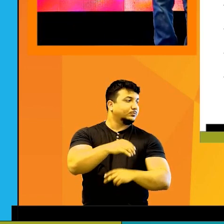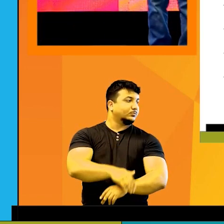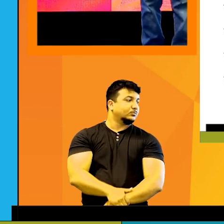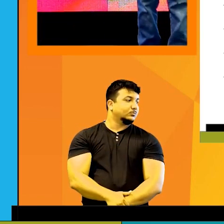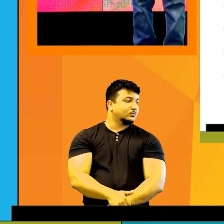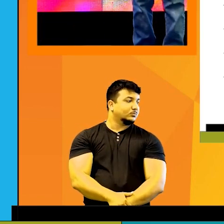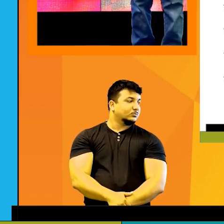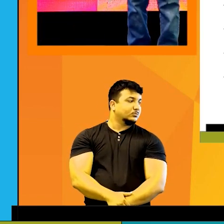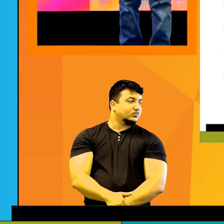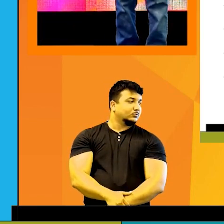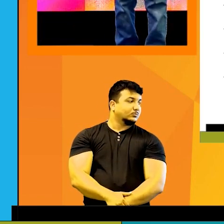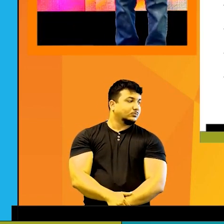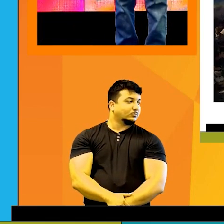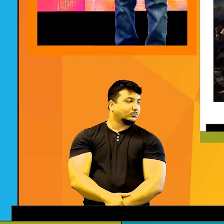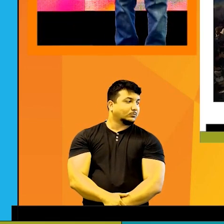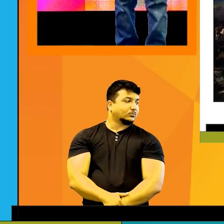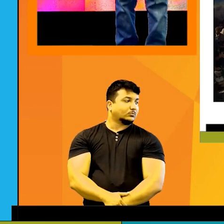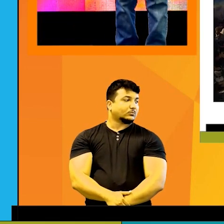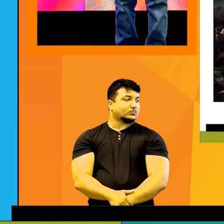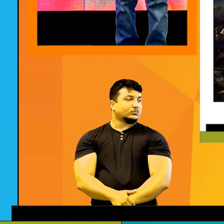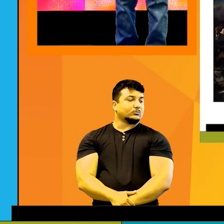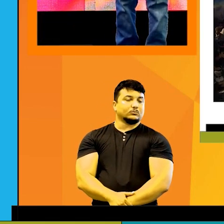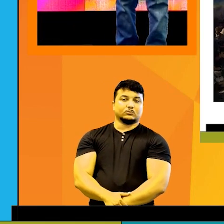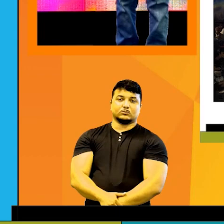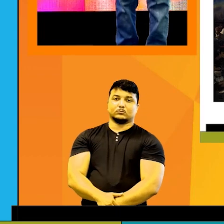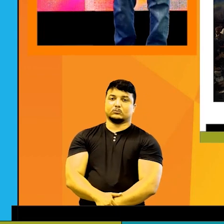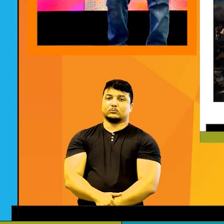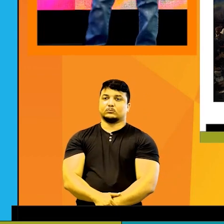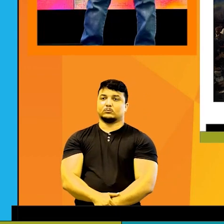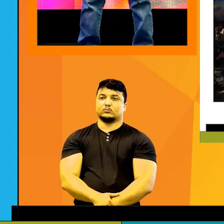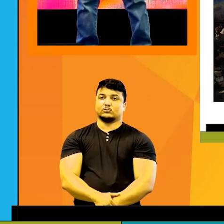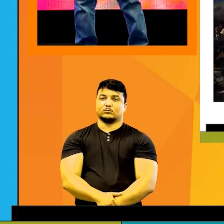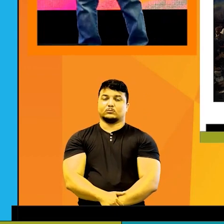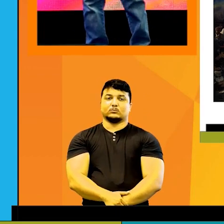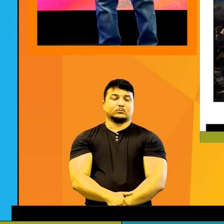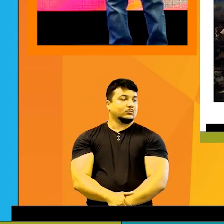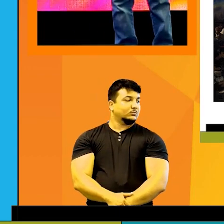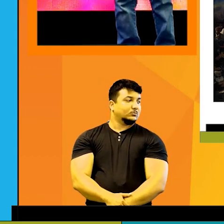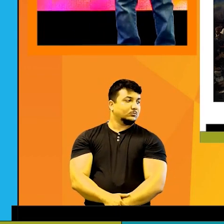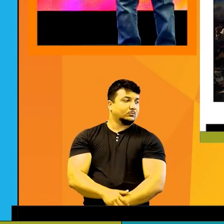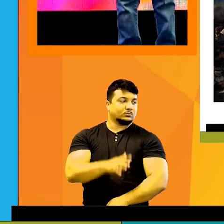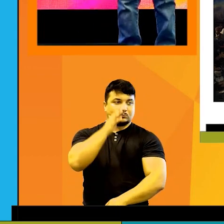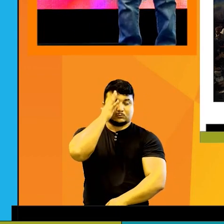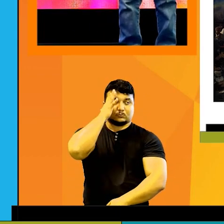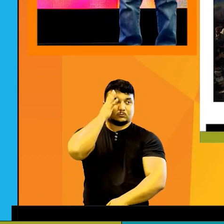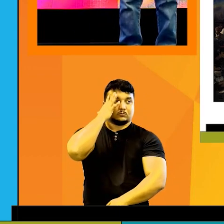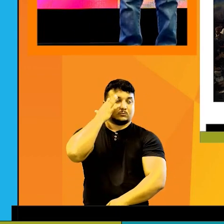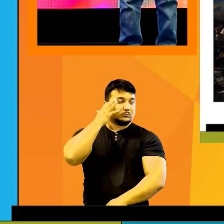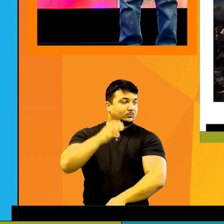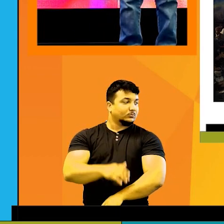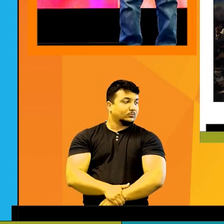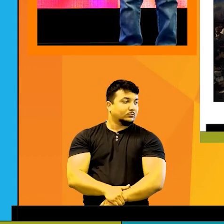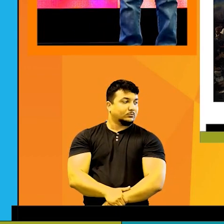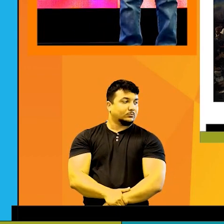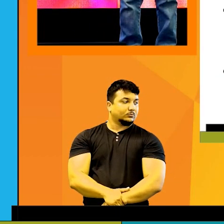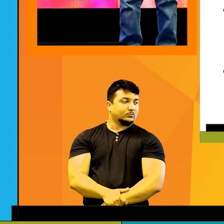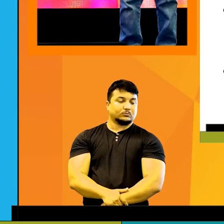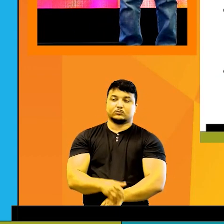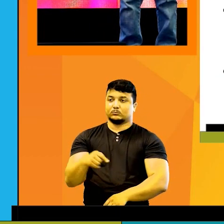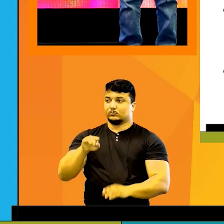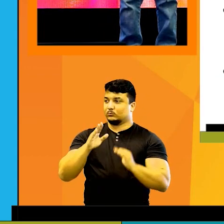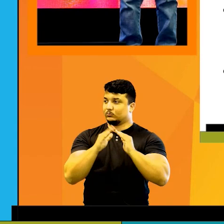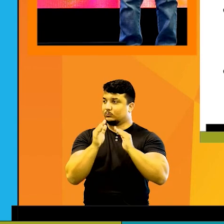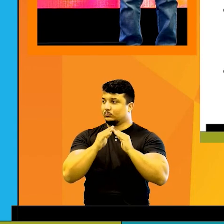que é evasão e escapismo, aí já vai para a segunda geração. Eu vou passar aqui um pouquinho esse contexto histórico, devido ao tempo, vocês vão ler em